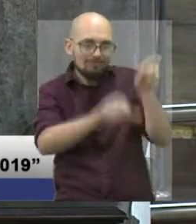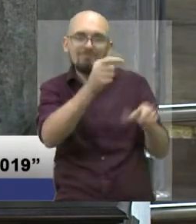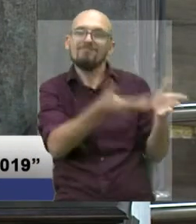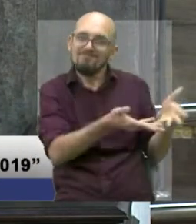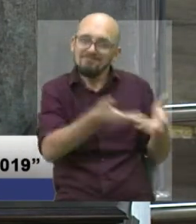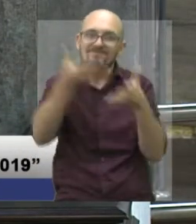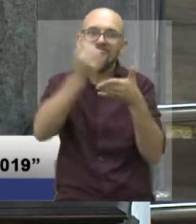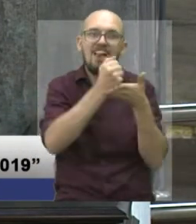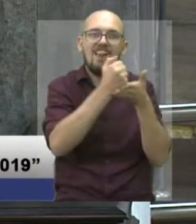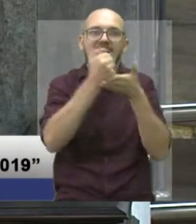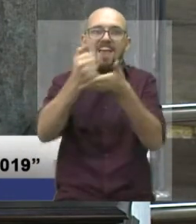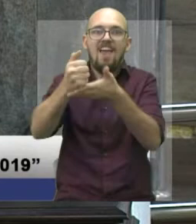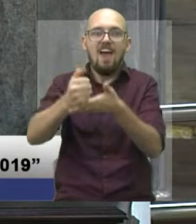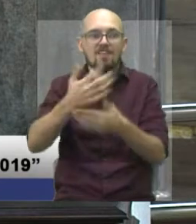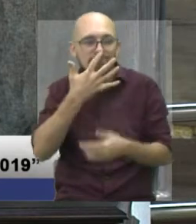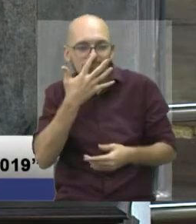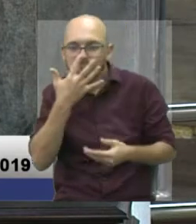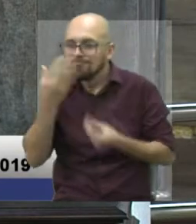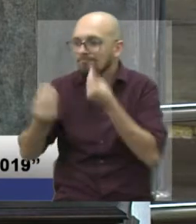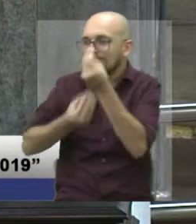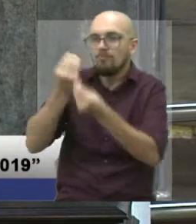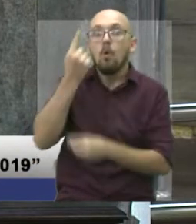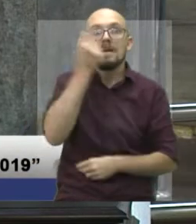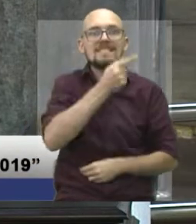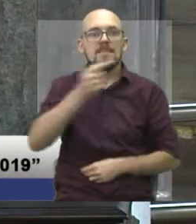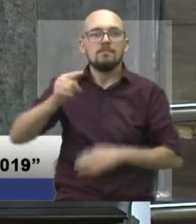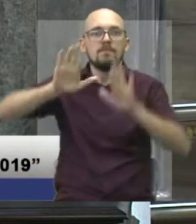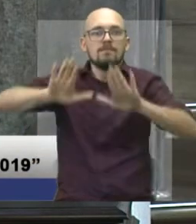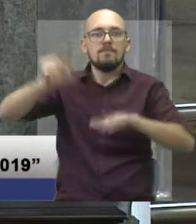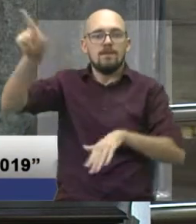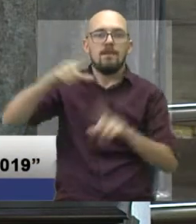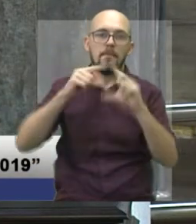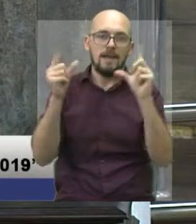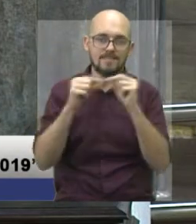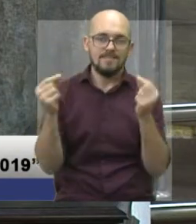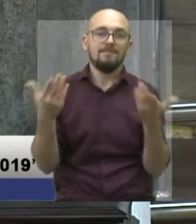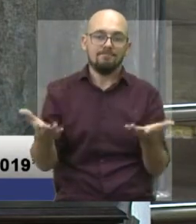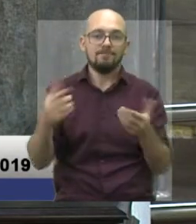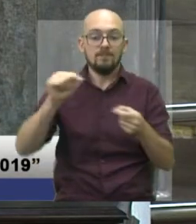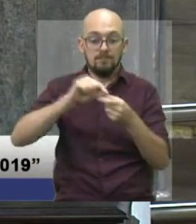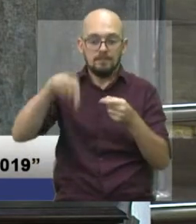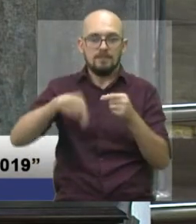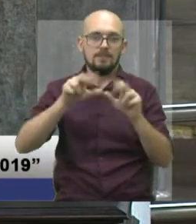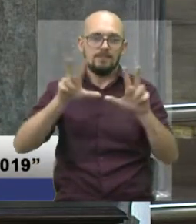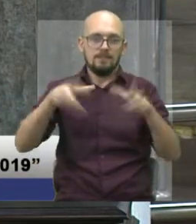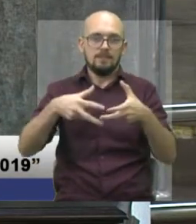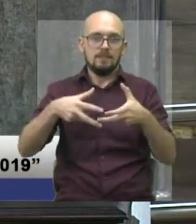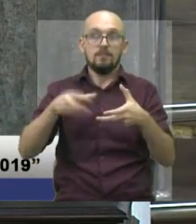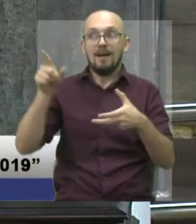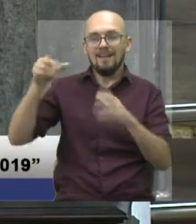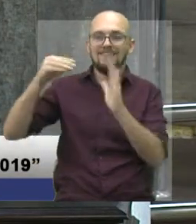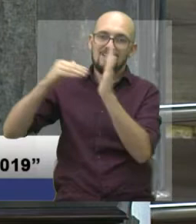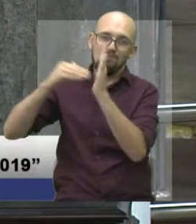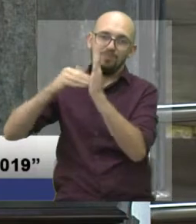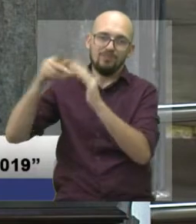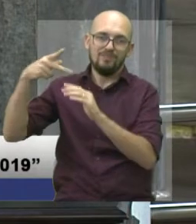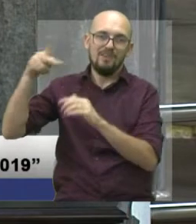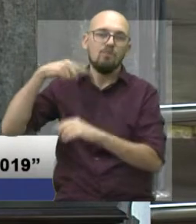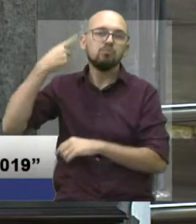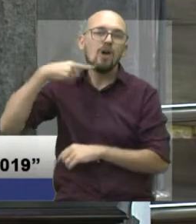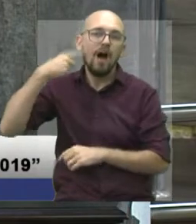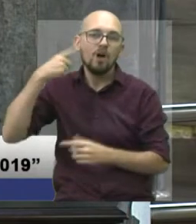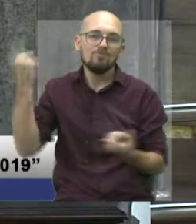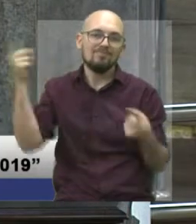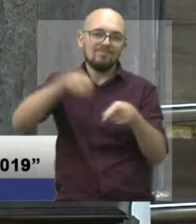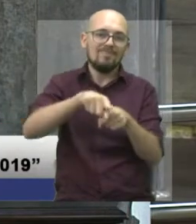o trabalho que a Câmara dos Deputados já faz, junto com a Secretaria de Educação. Então, qual que é a atividade nossa,